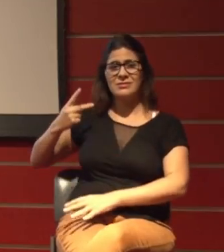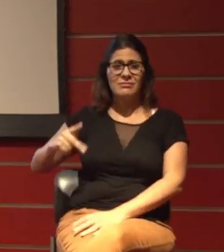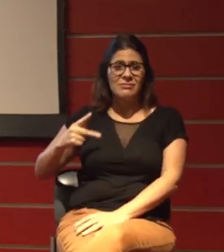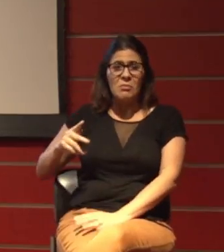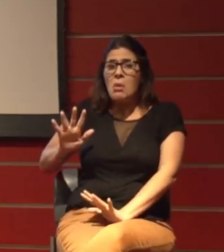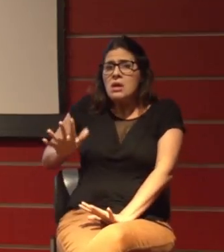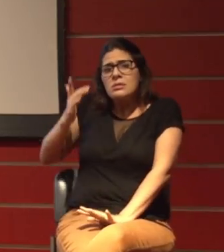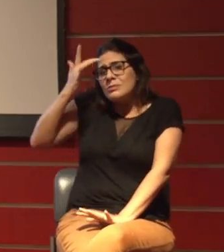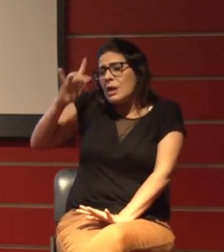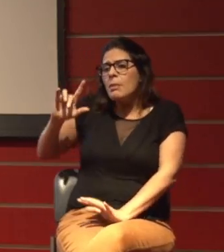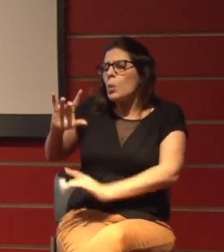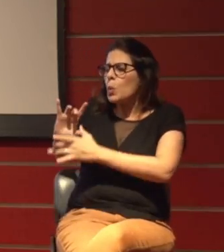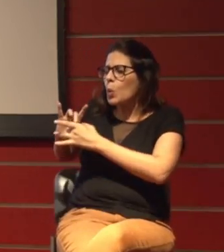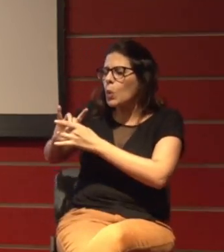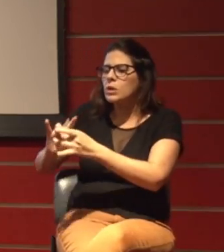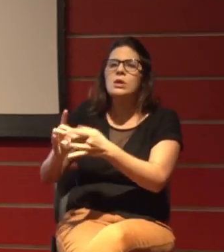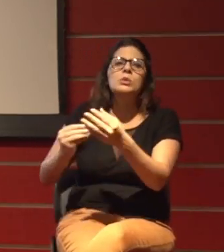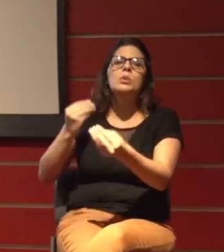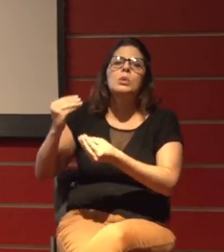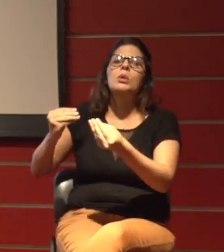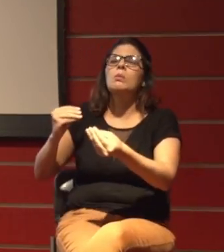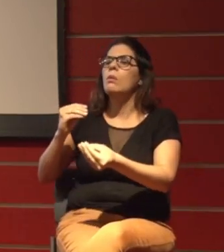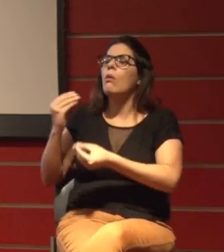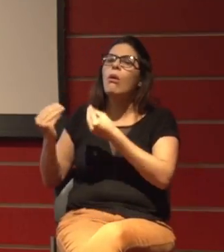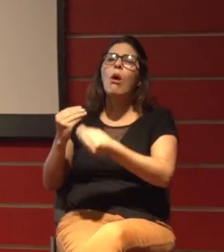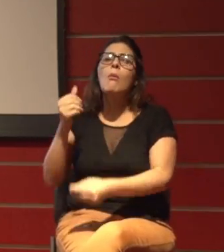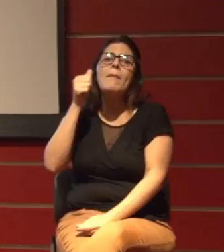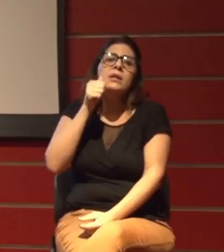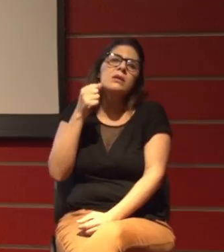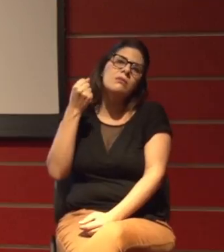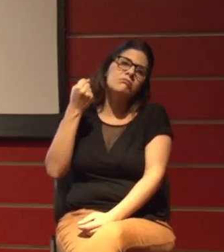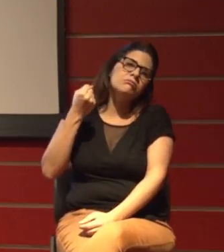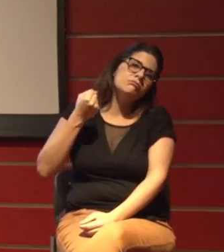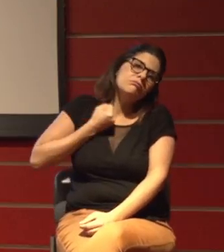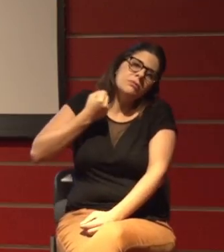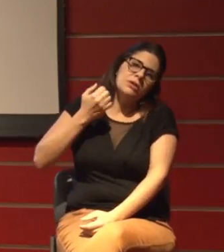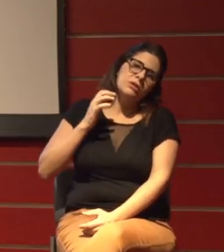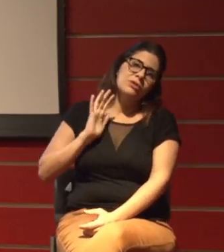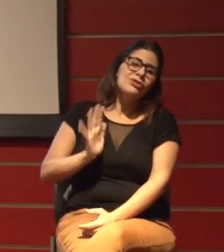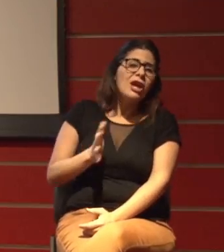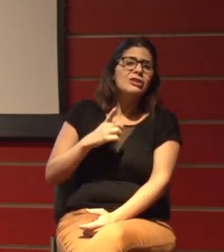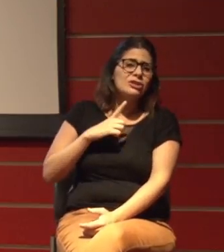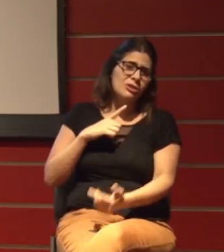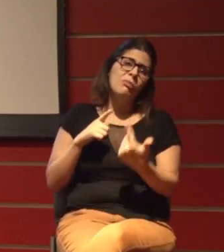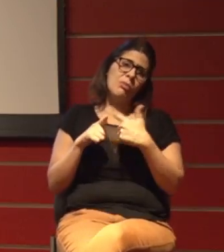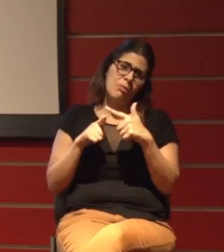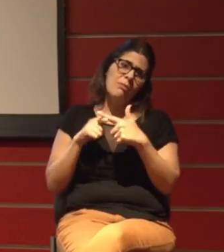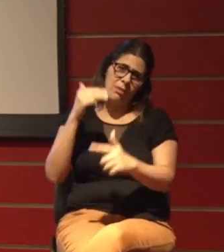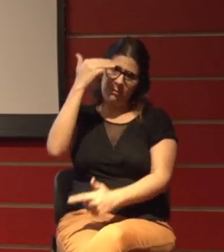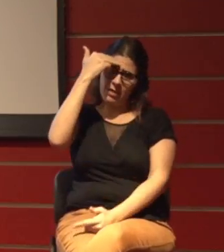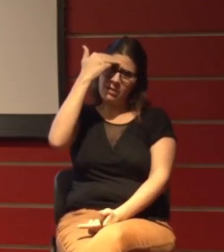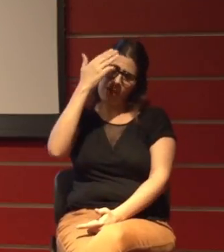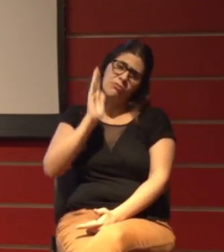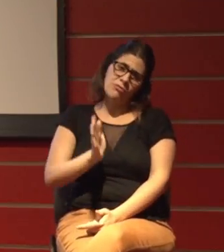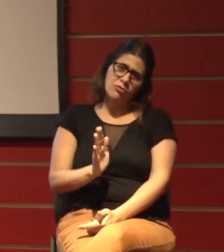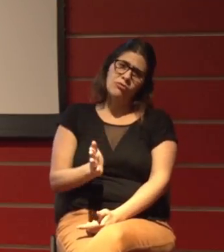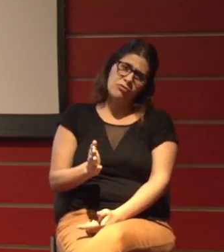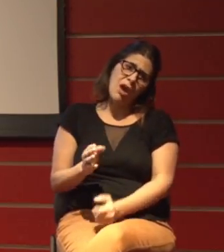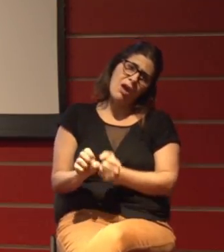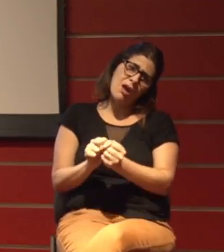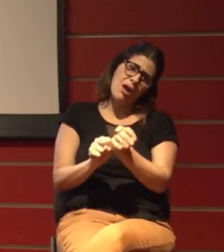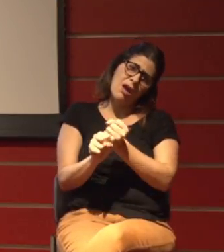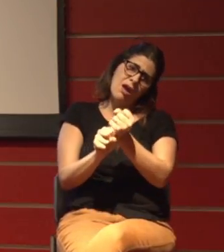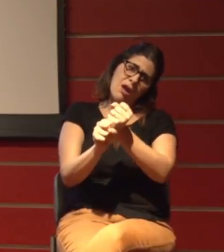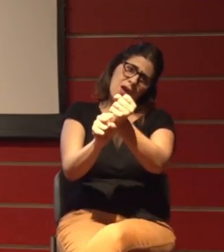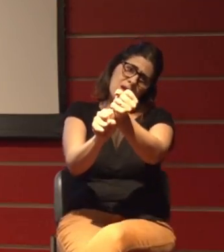e nunca se falou do contexto de como foi o suicídio dessa moça que na verdade gera doente mental há muitos anos né E daí